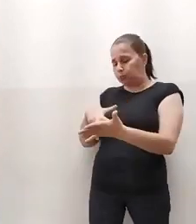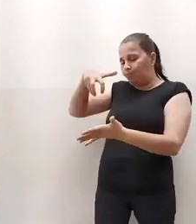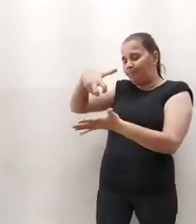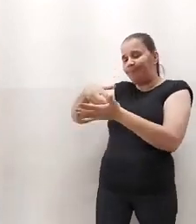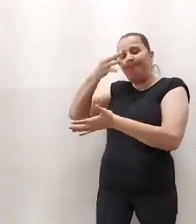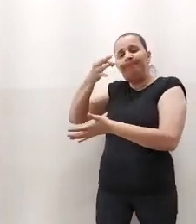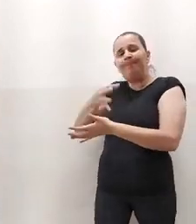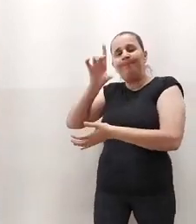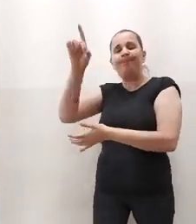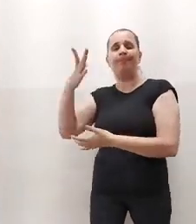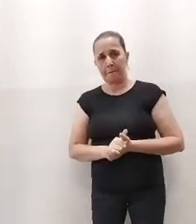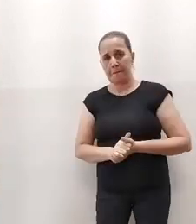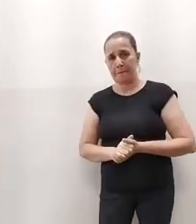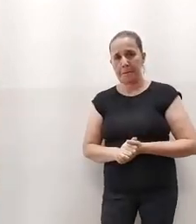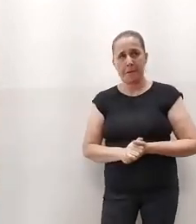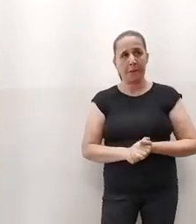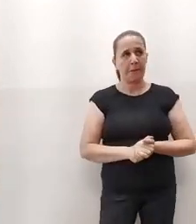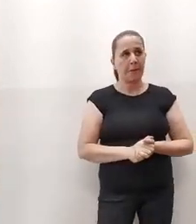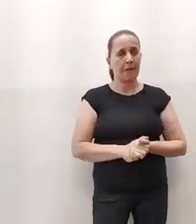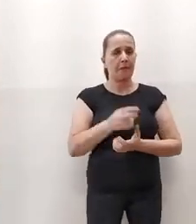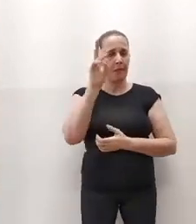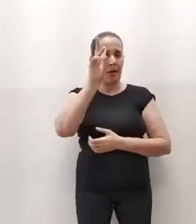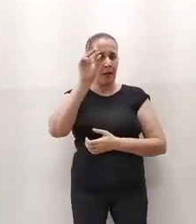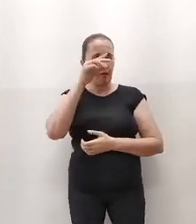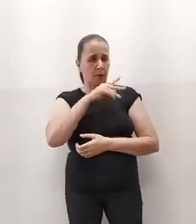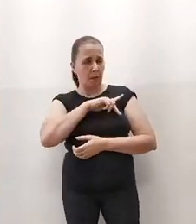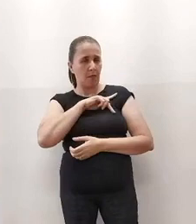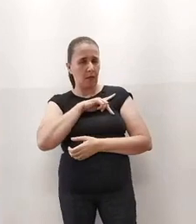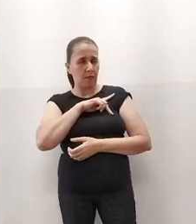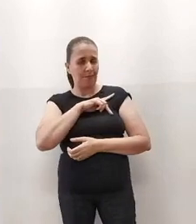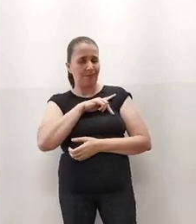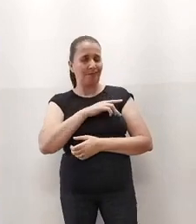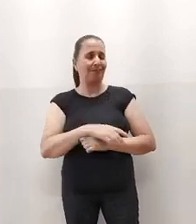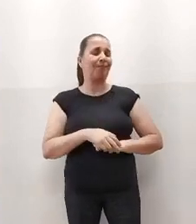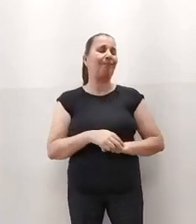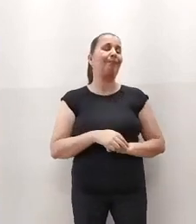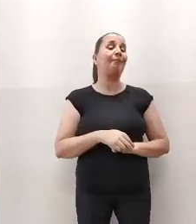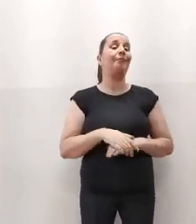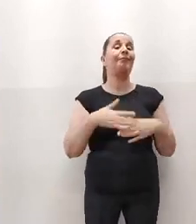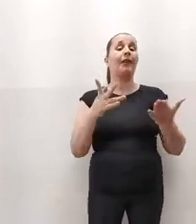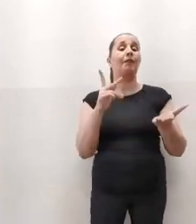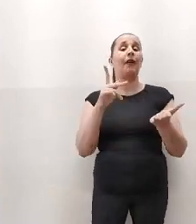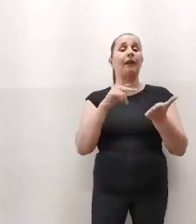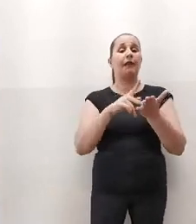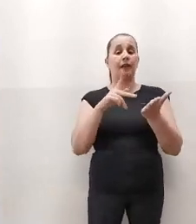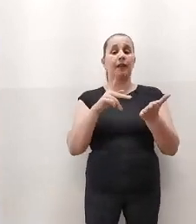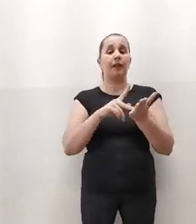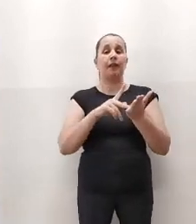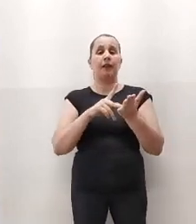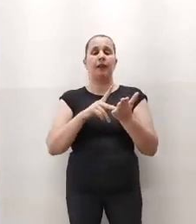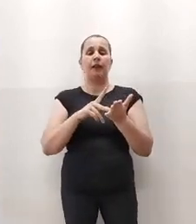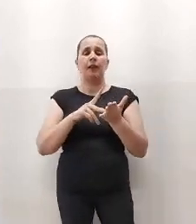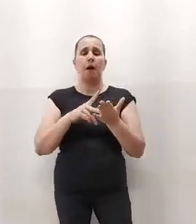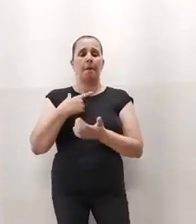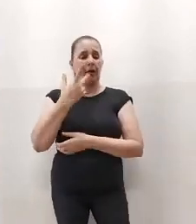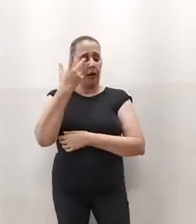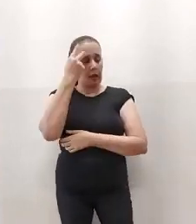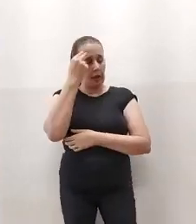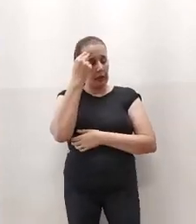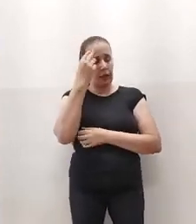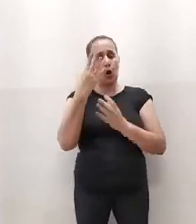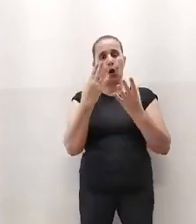de Deus. Lembra de Paulo? Atos 26, 9. Na verdade, a mim me parecia